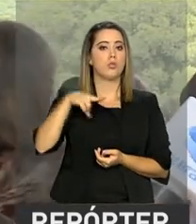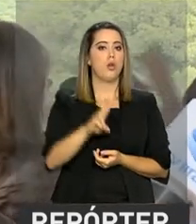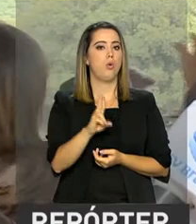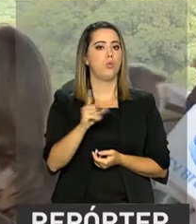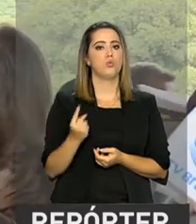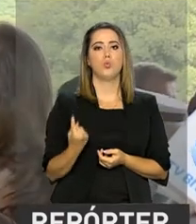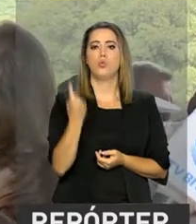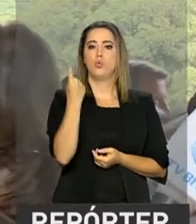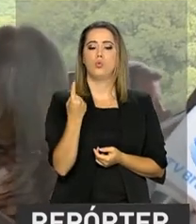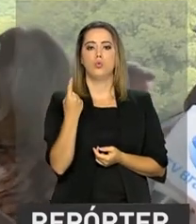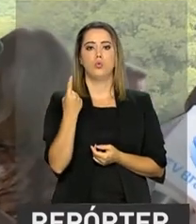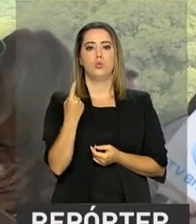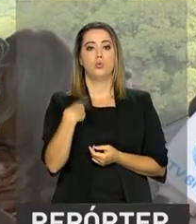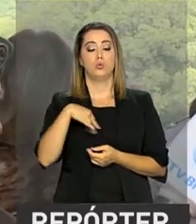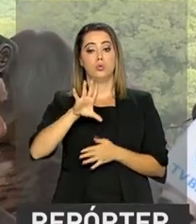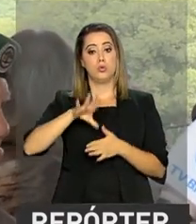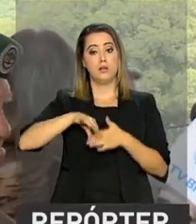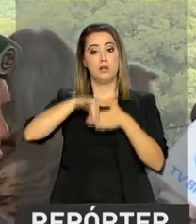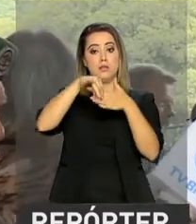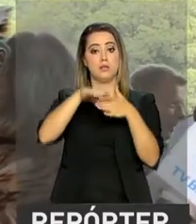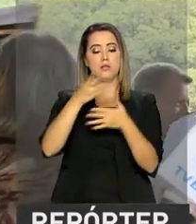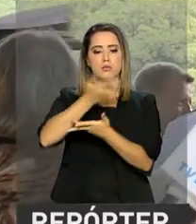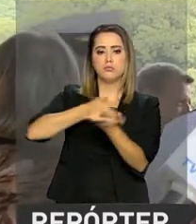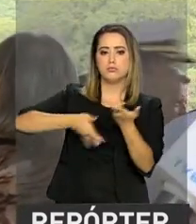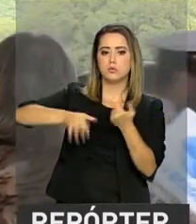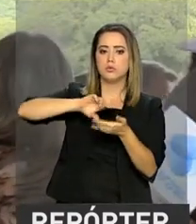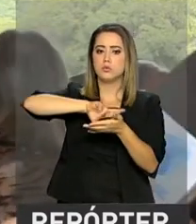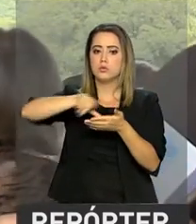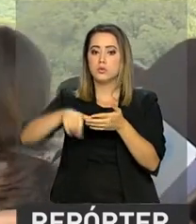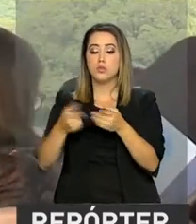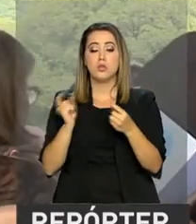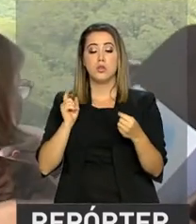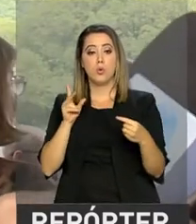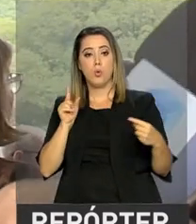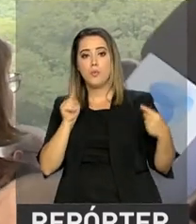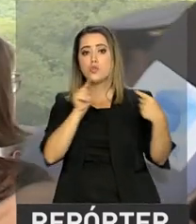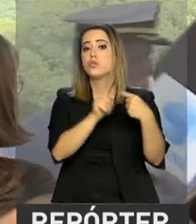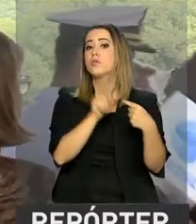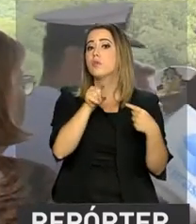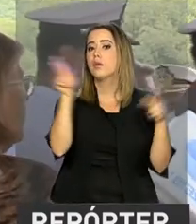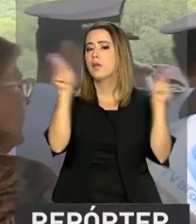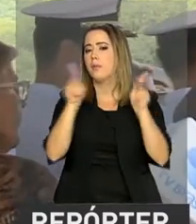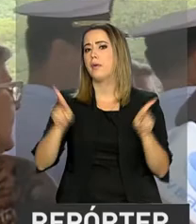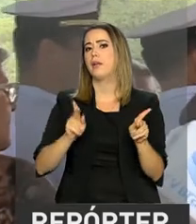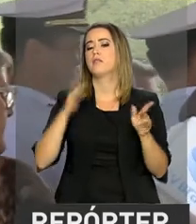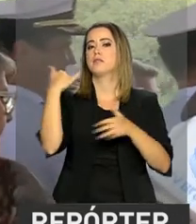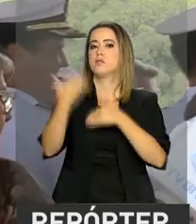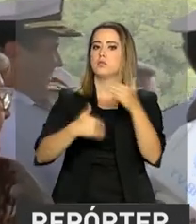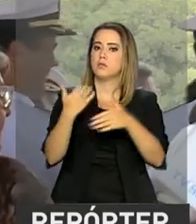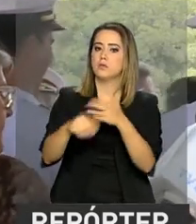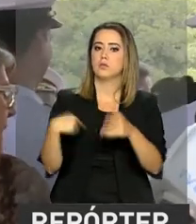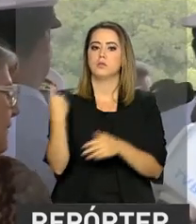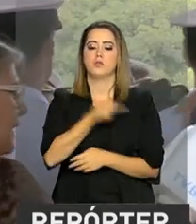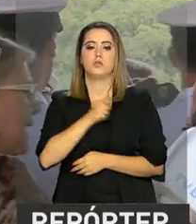do único instrumento de governança multilateral e voltado para a paz e o desenvolvimento que nós temos no mundo.